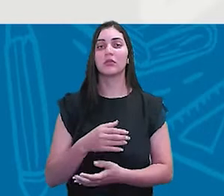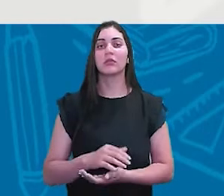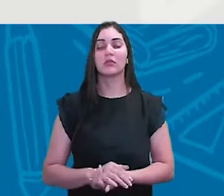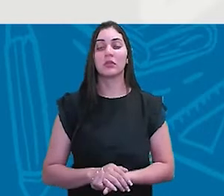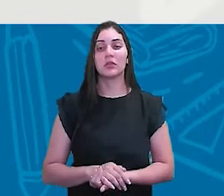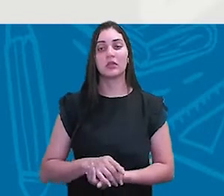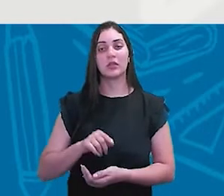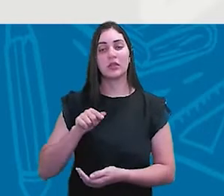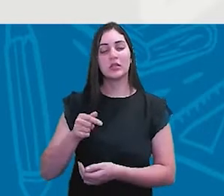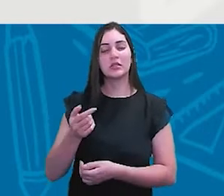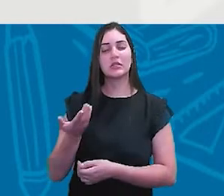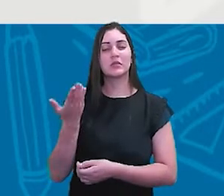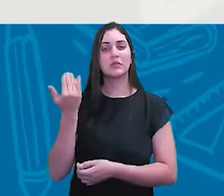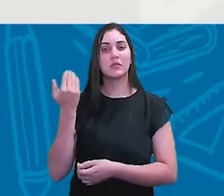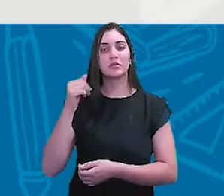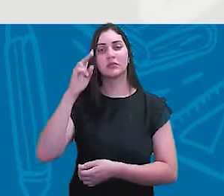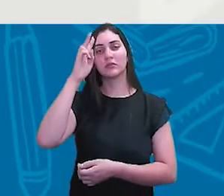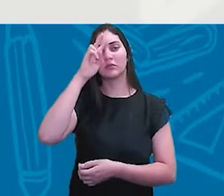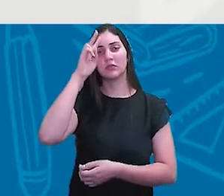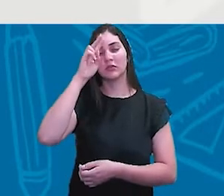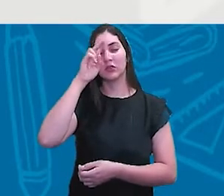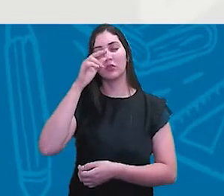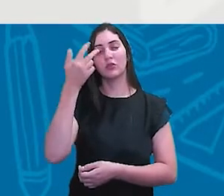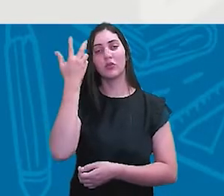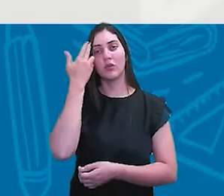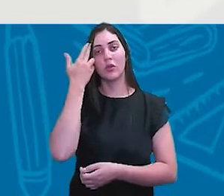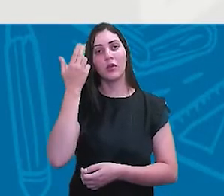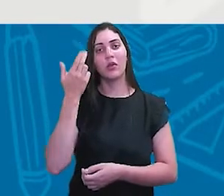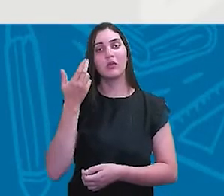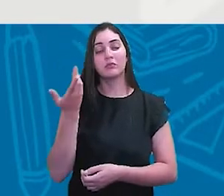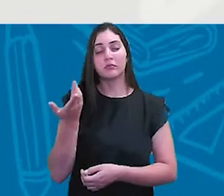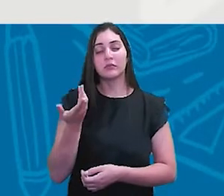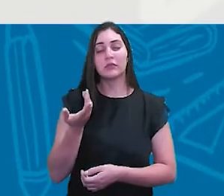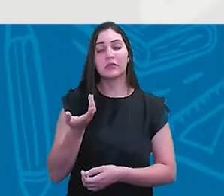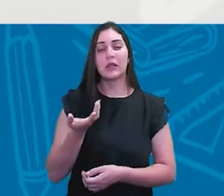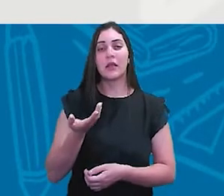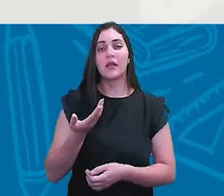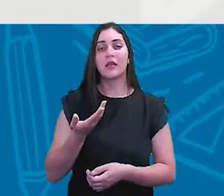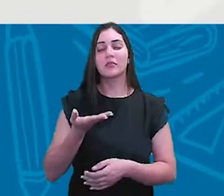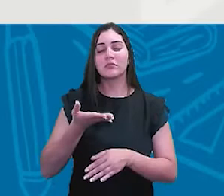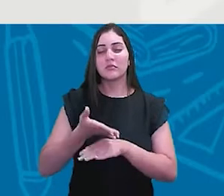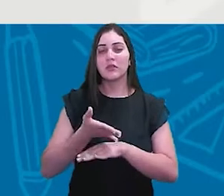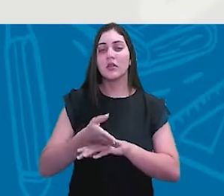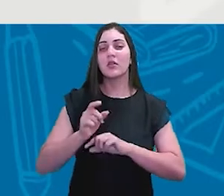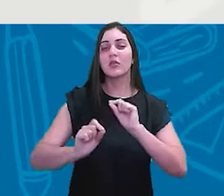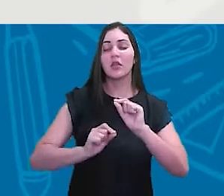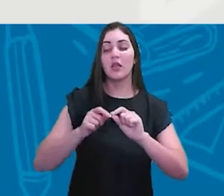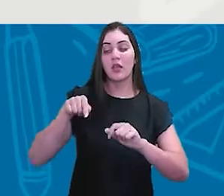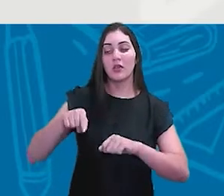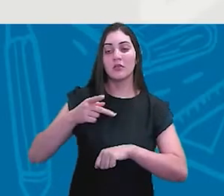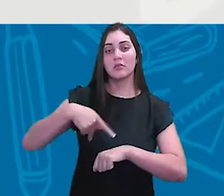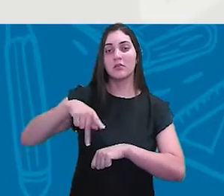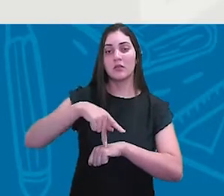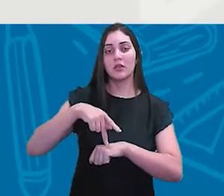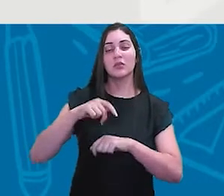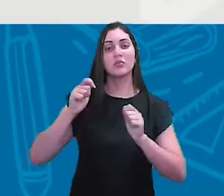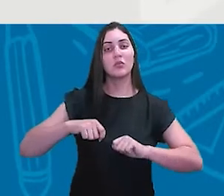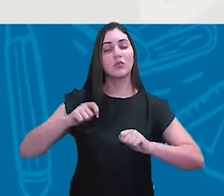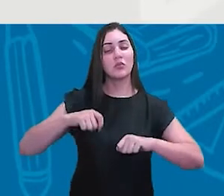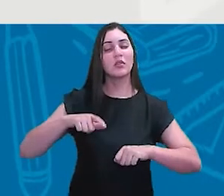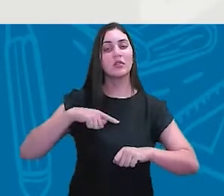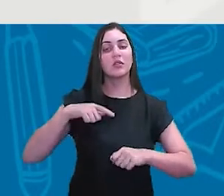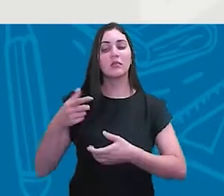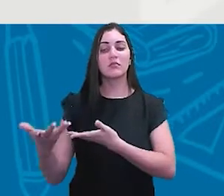esse passado histórico em comum e a tendência, né, a ideia de que esses países pudessem estabelecer relações econômicas,